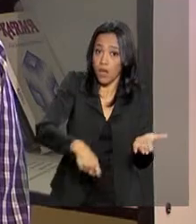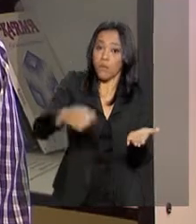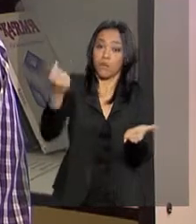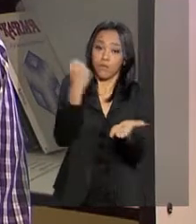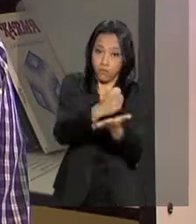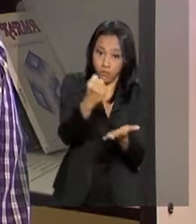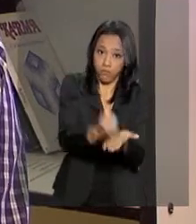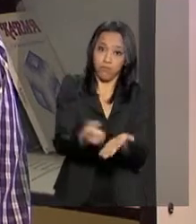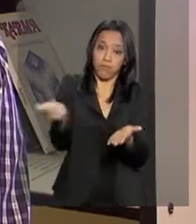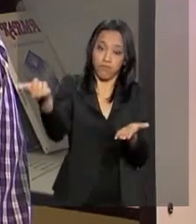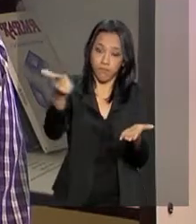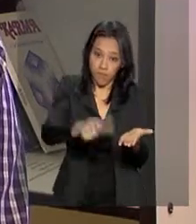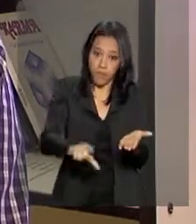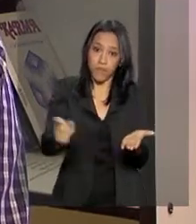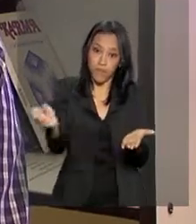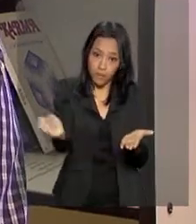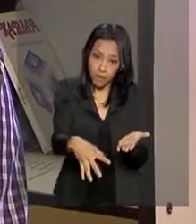também pode ter um efeito positivo nas chuvas